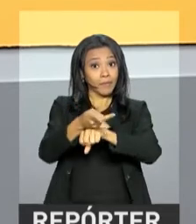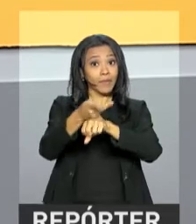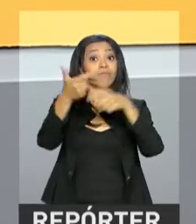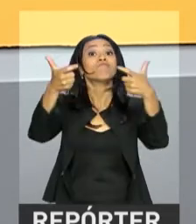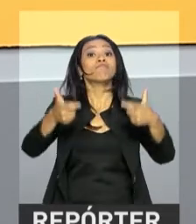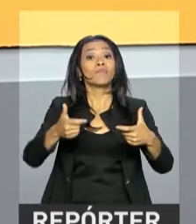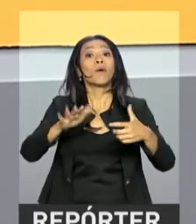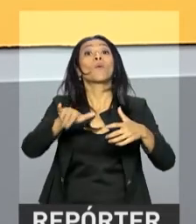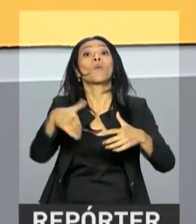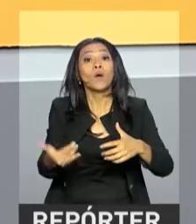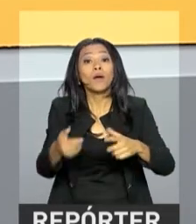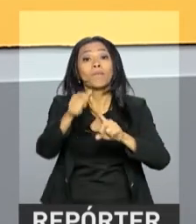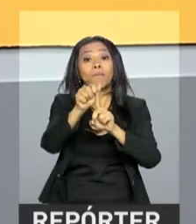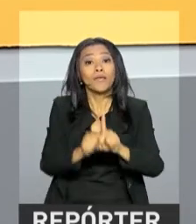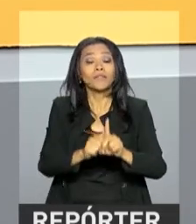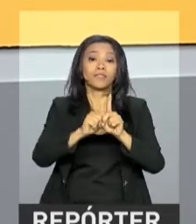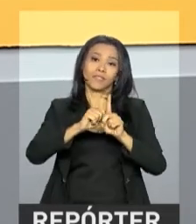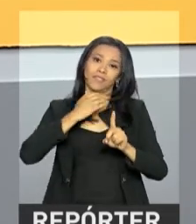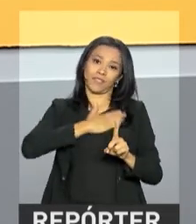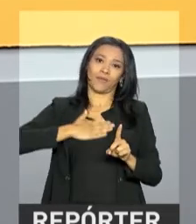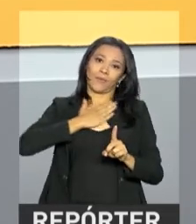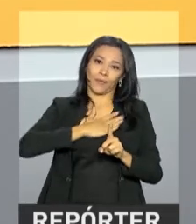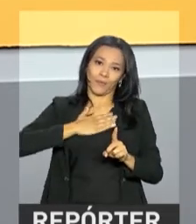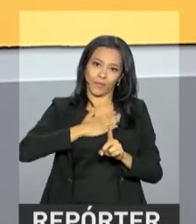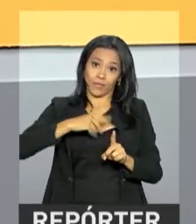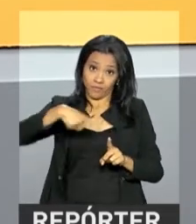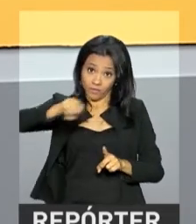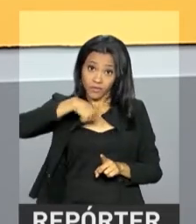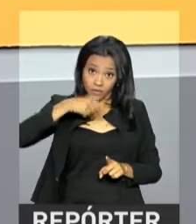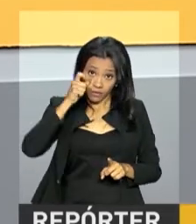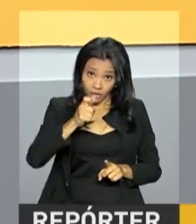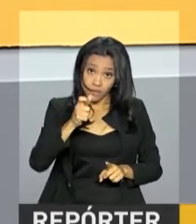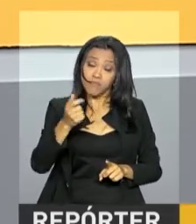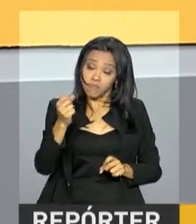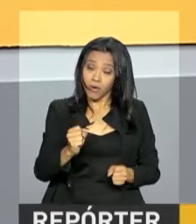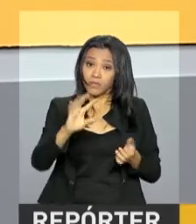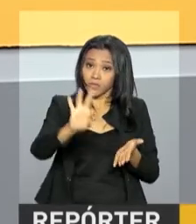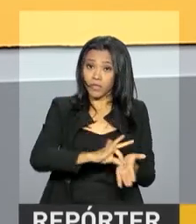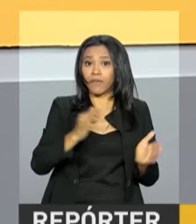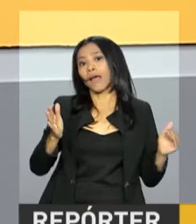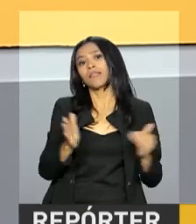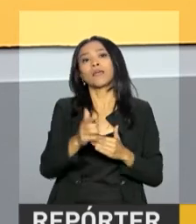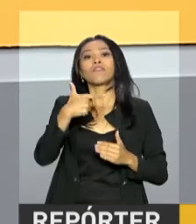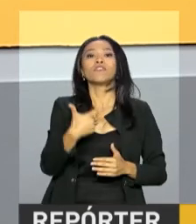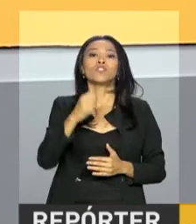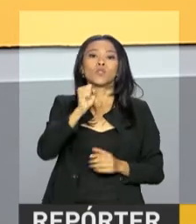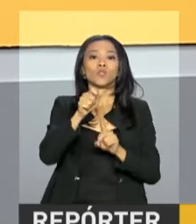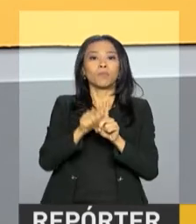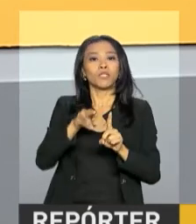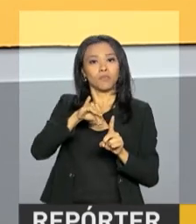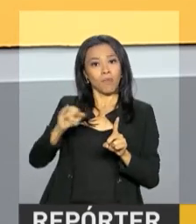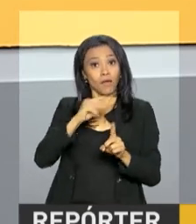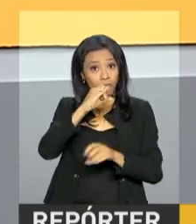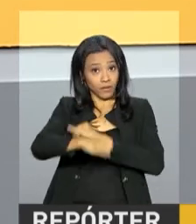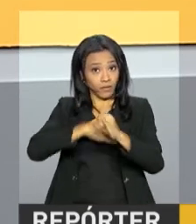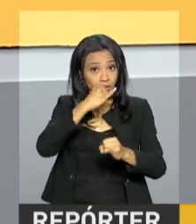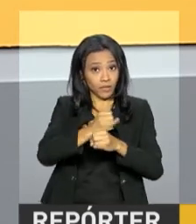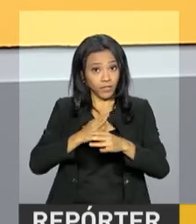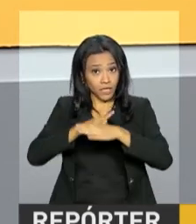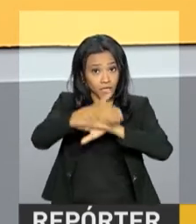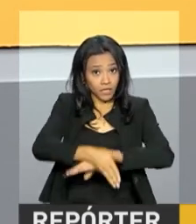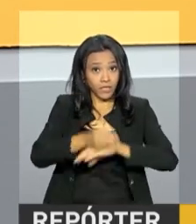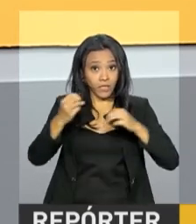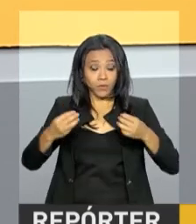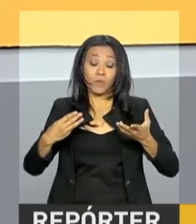em agosto e os interessados podem se inscrever até 28 de maio pela internet no site do ministério da educação